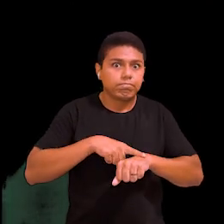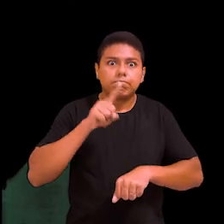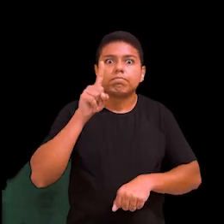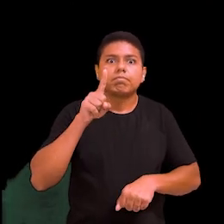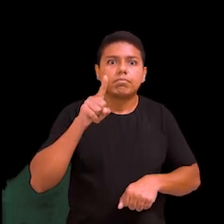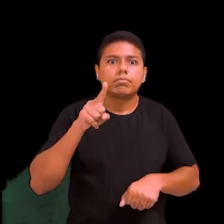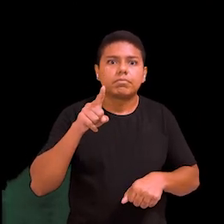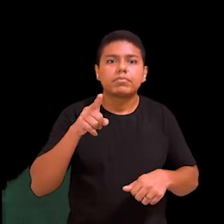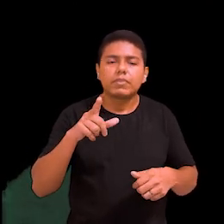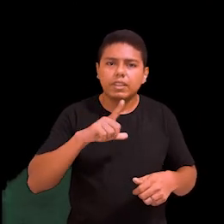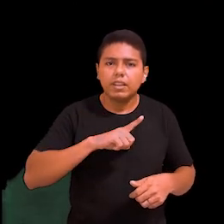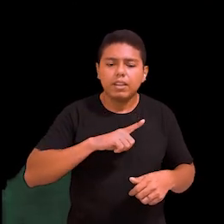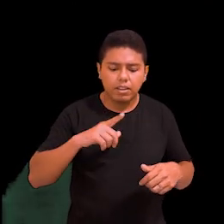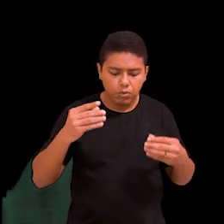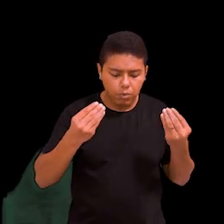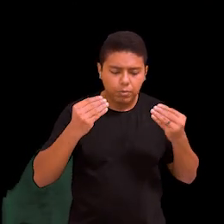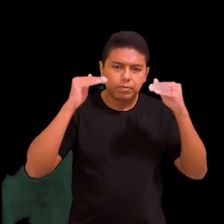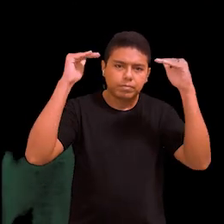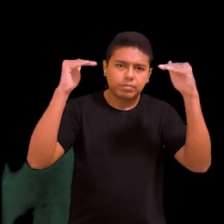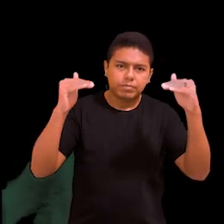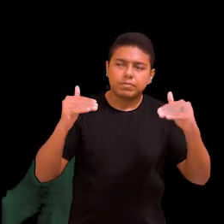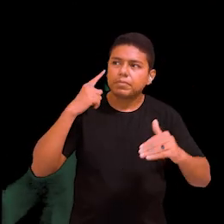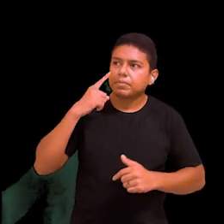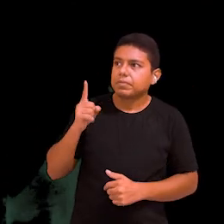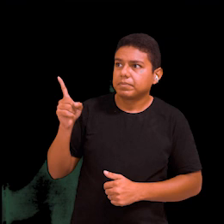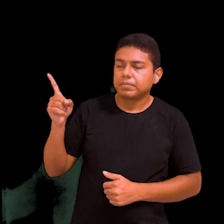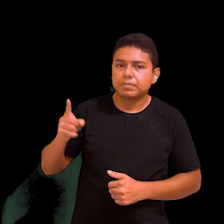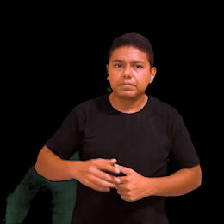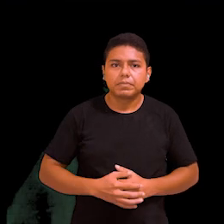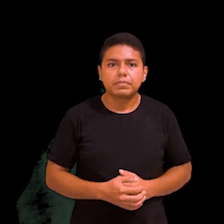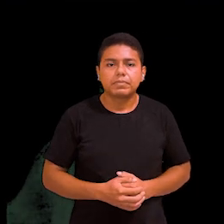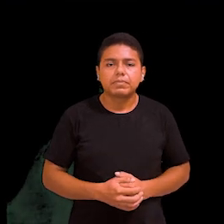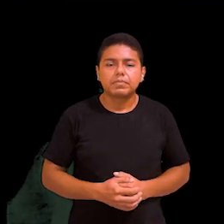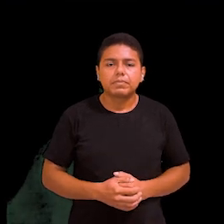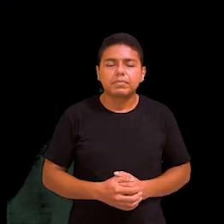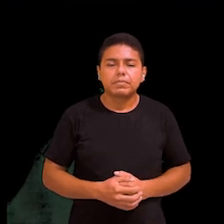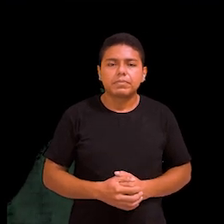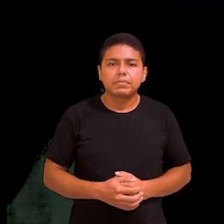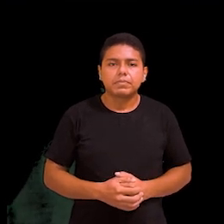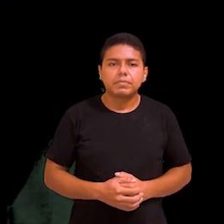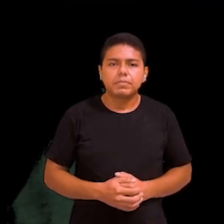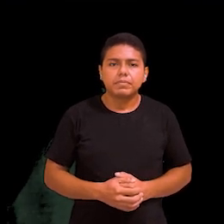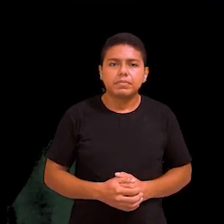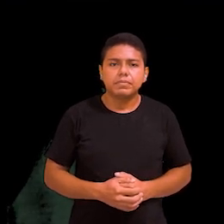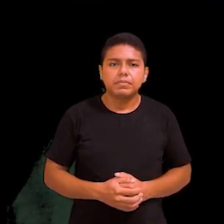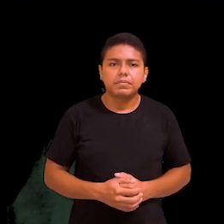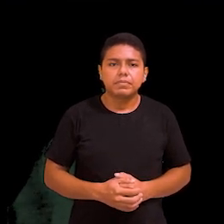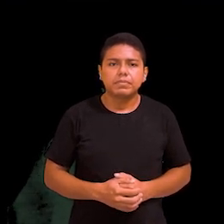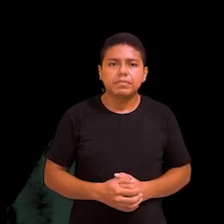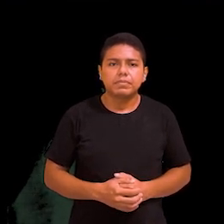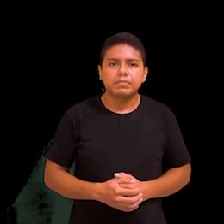de uma dispneia de início súbito, taquipneia, taquicardia e dor torácica. Pode